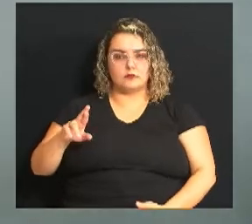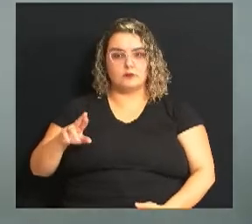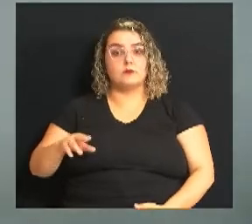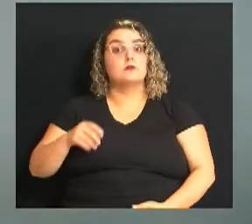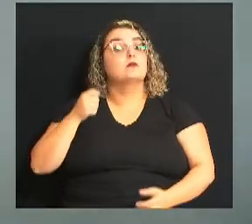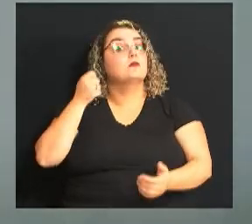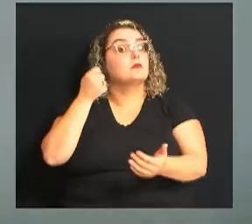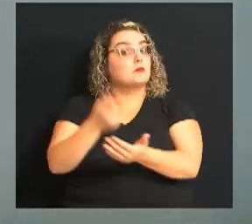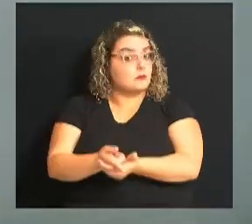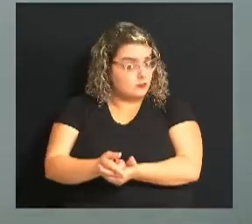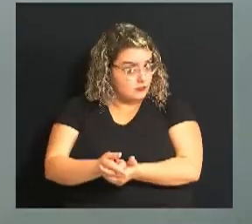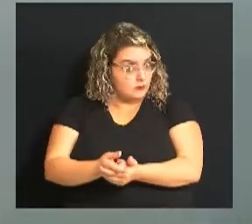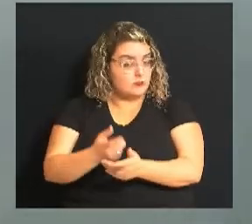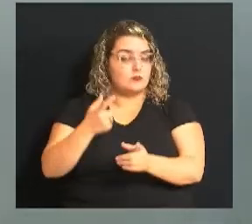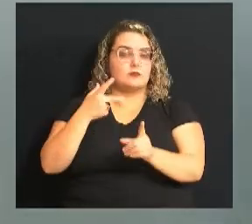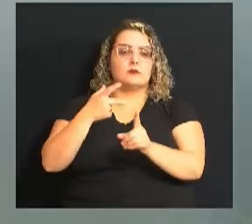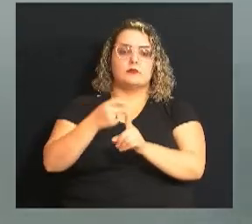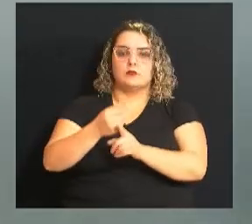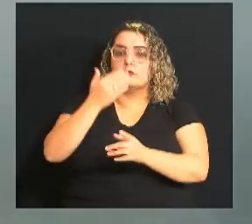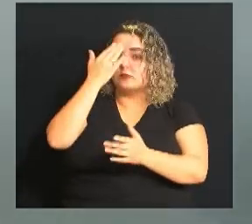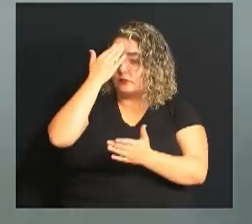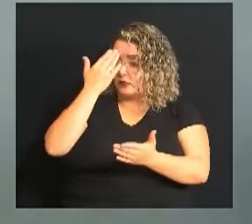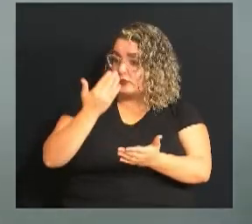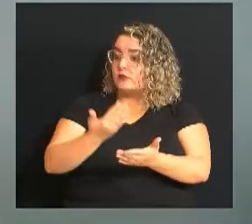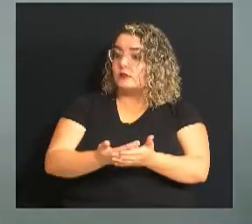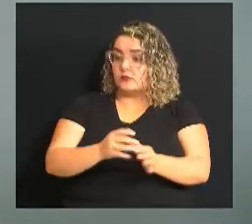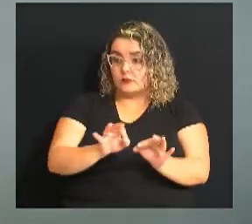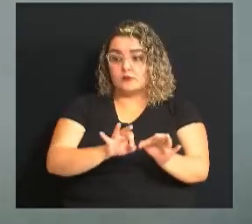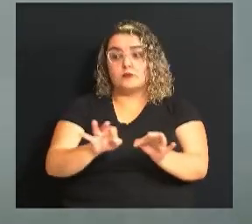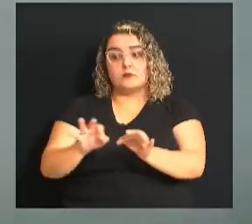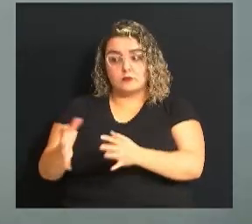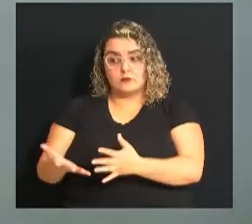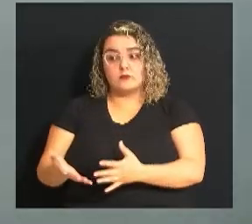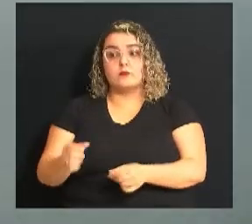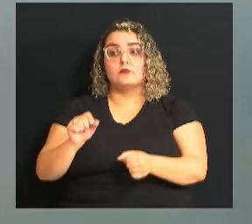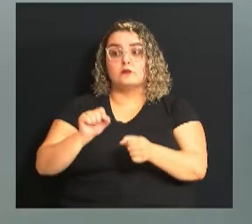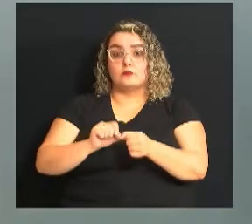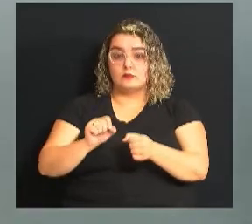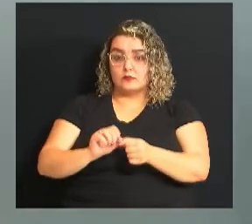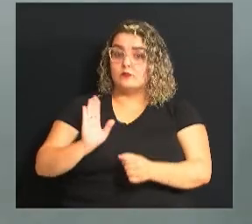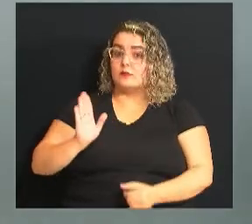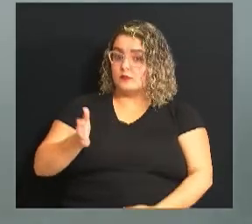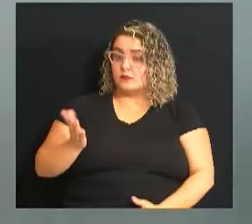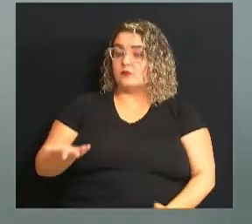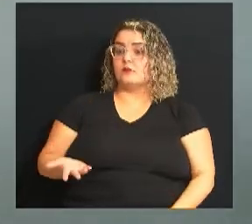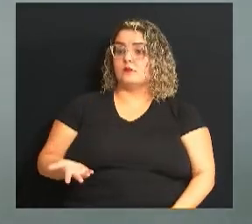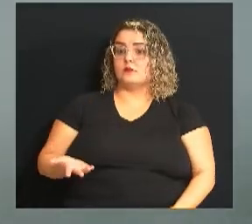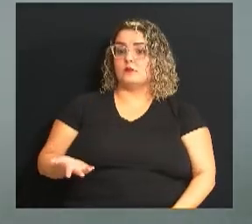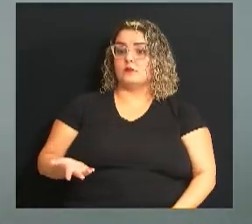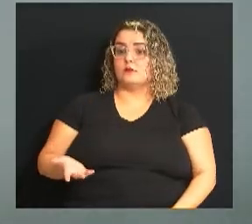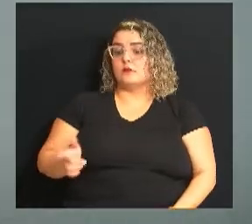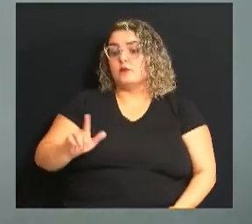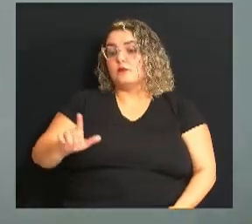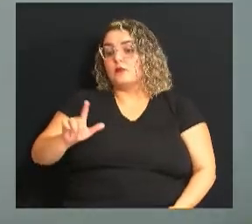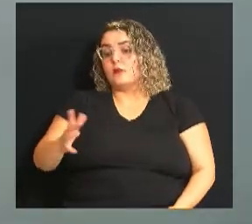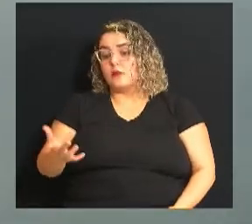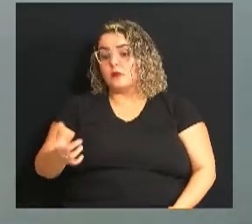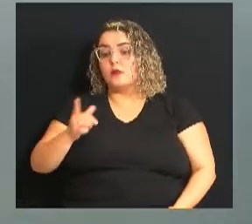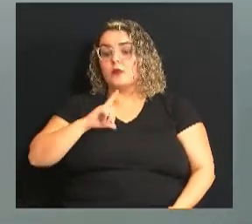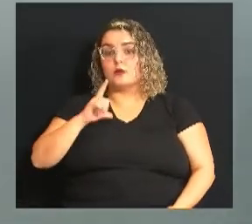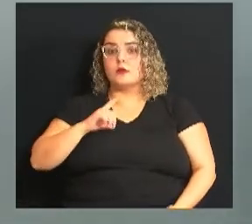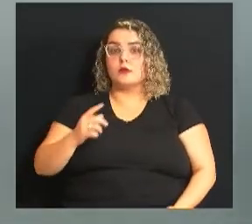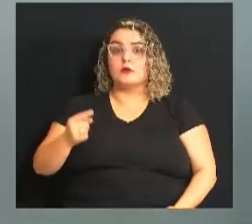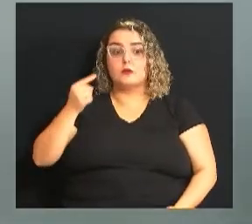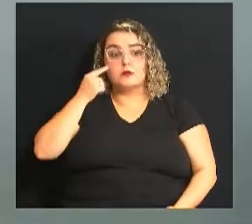gente acredita que esse planejamento já foi feito. E se esse planejamento já foi feito, é lógico que a gente tem uma perspectiva de que